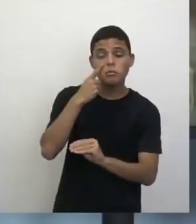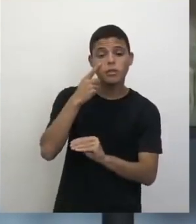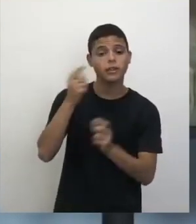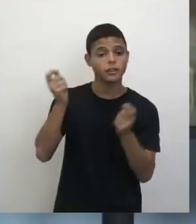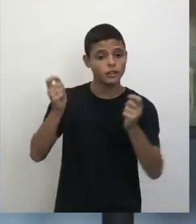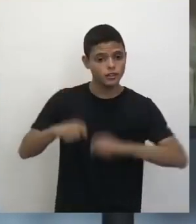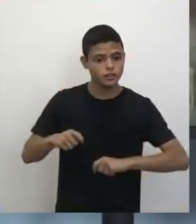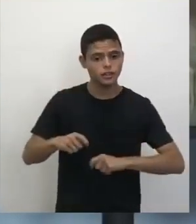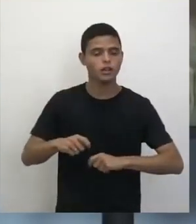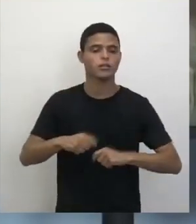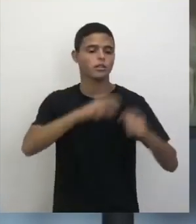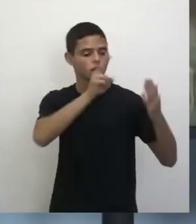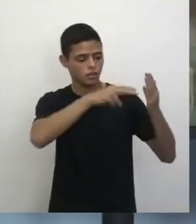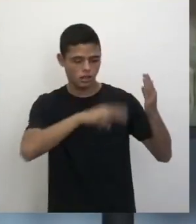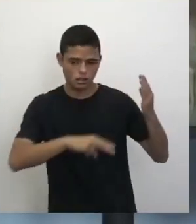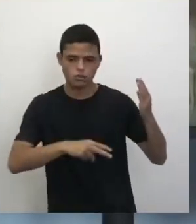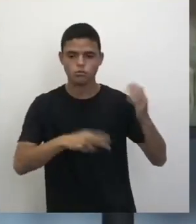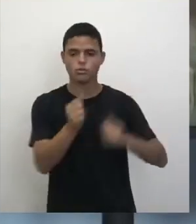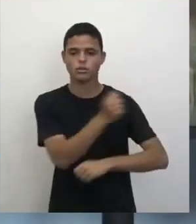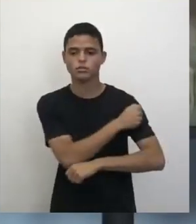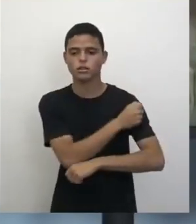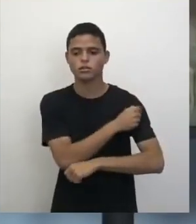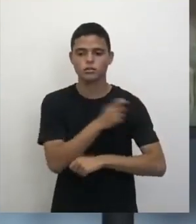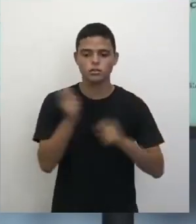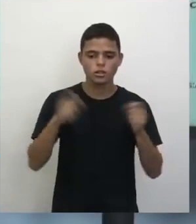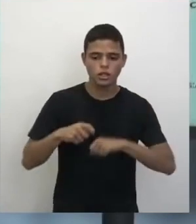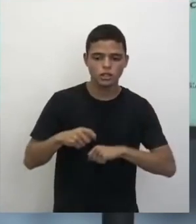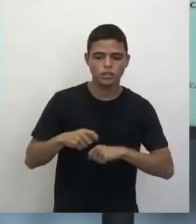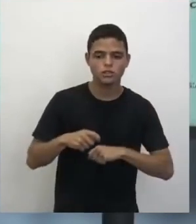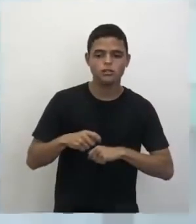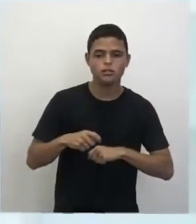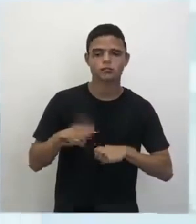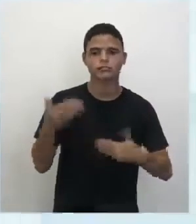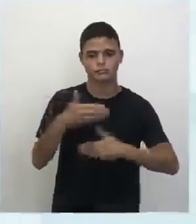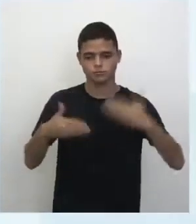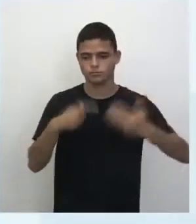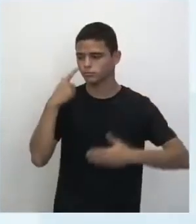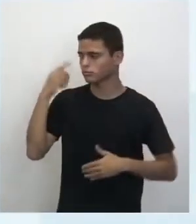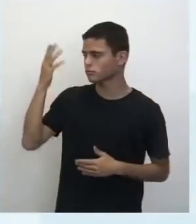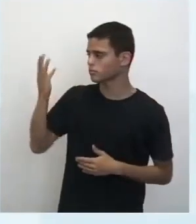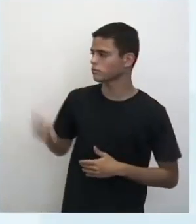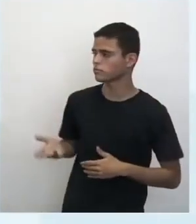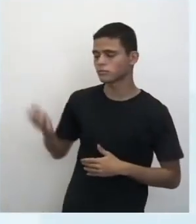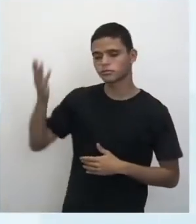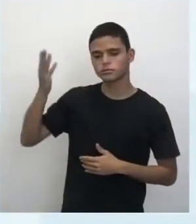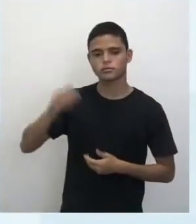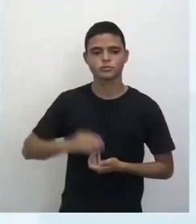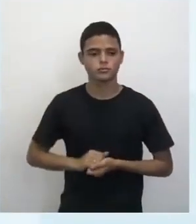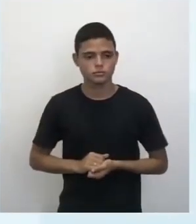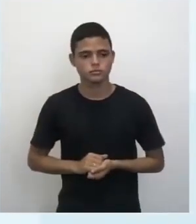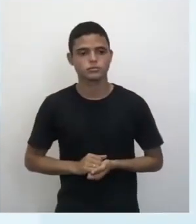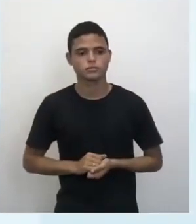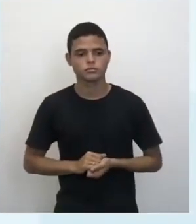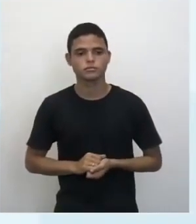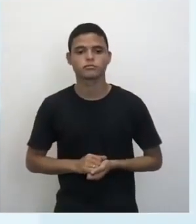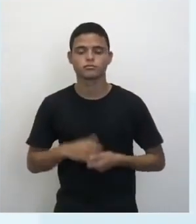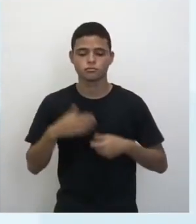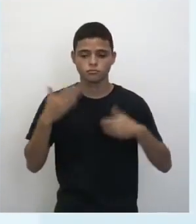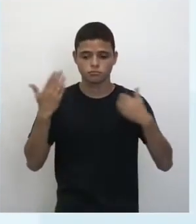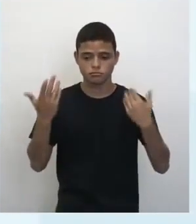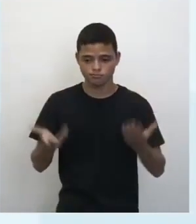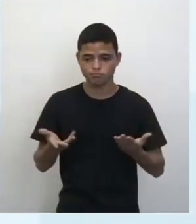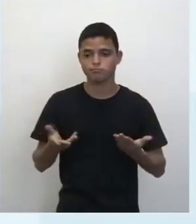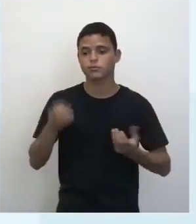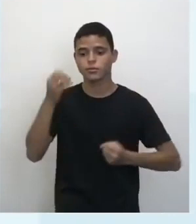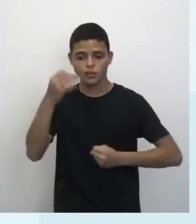fazer a leitura aqui para os alunos. Vamos rapidinho, conseguem? Então vamos lá, o Cadu já apareceu aí na tela. Ele vai falar um pouquinho